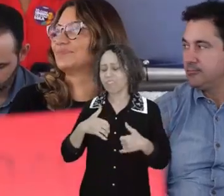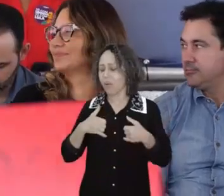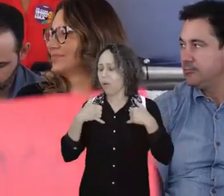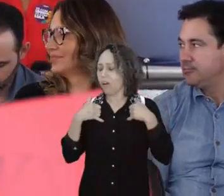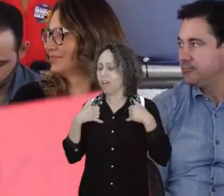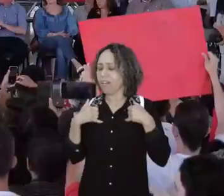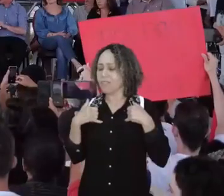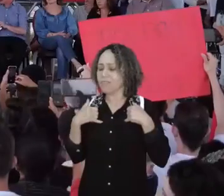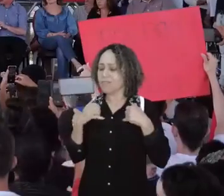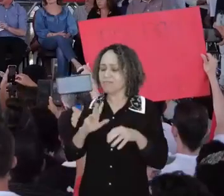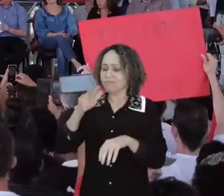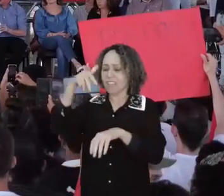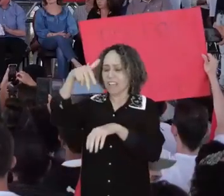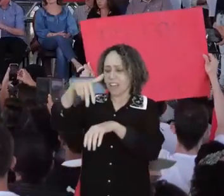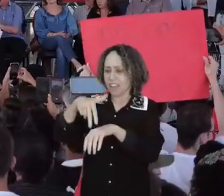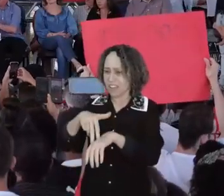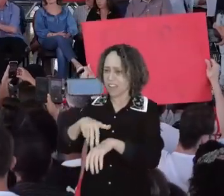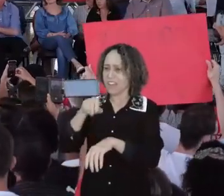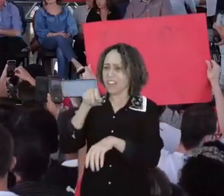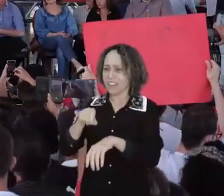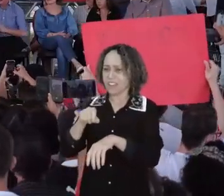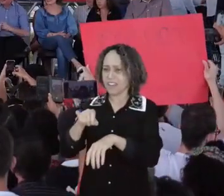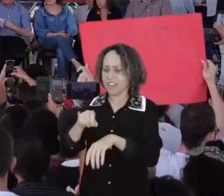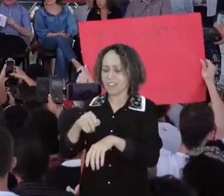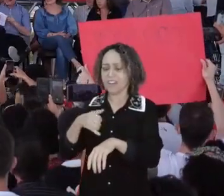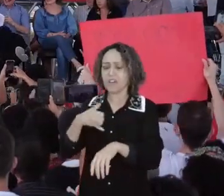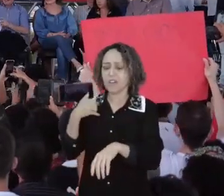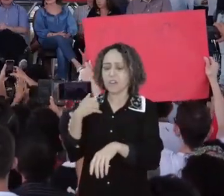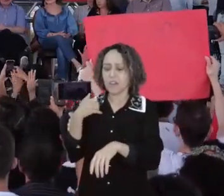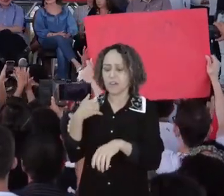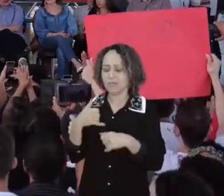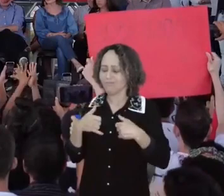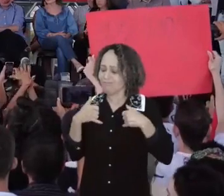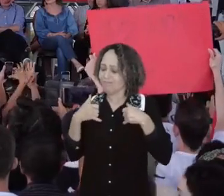Por isso é um orgulho vir aqui falar perto de você.